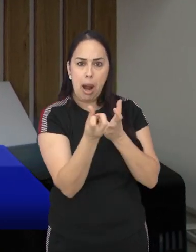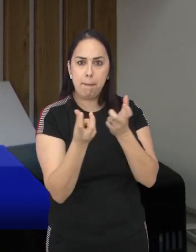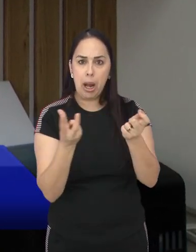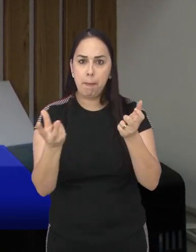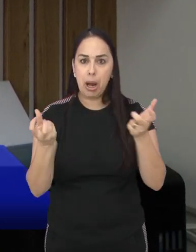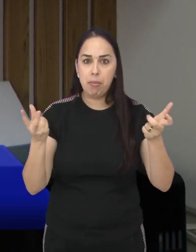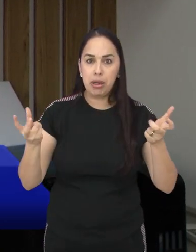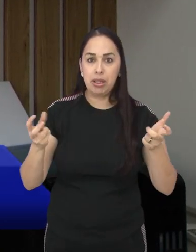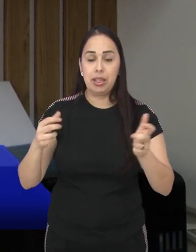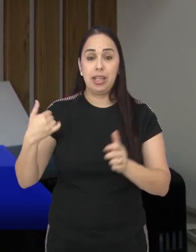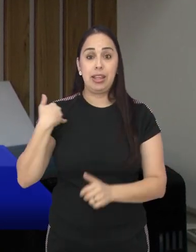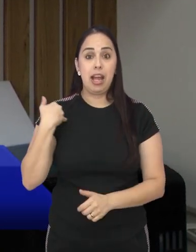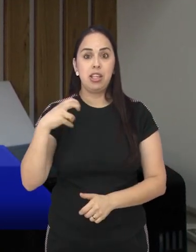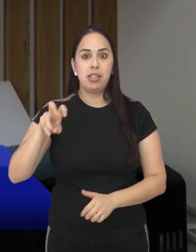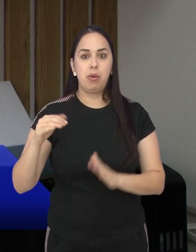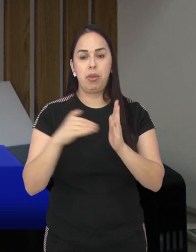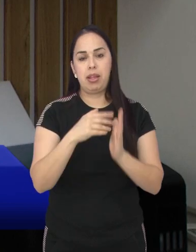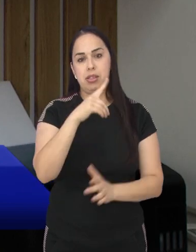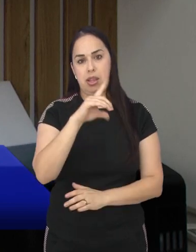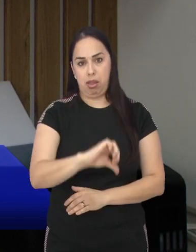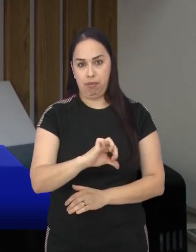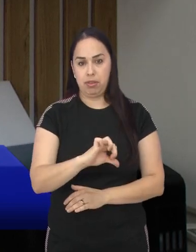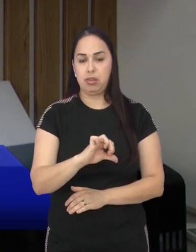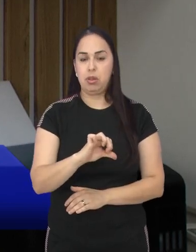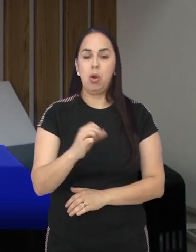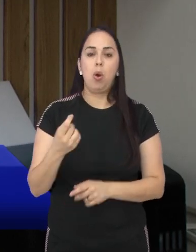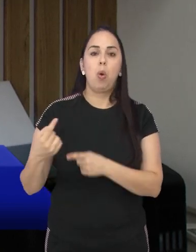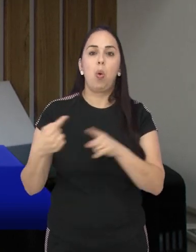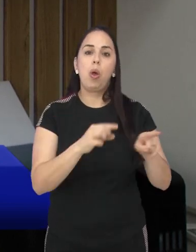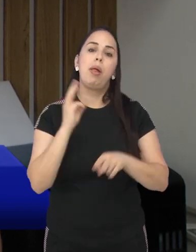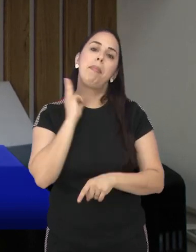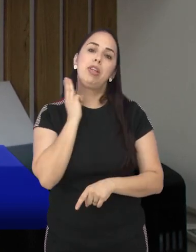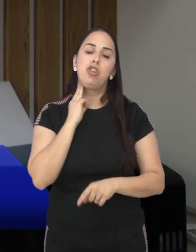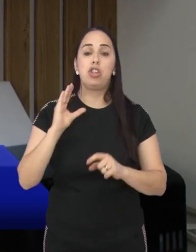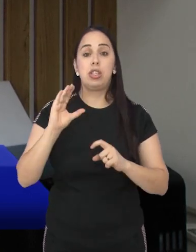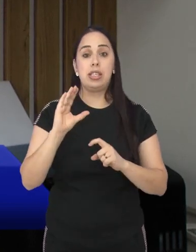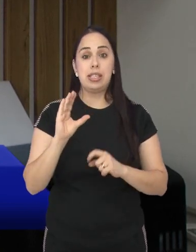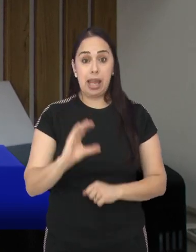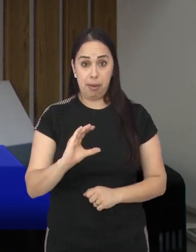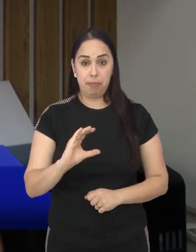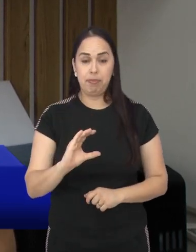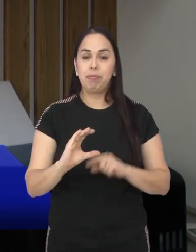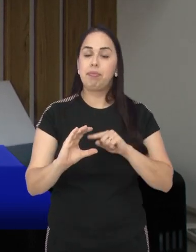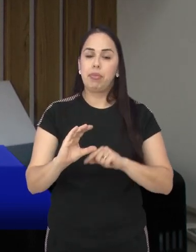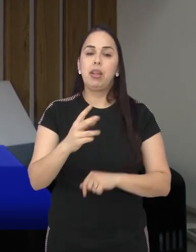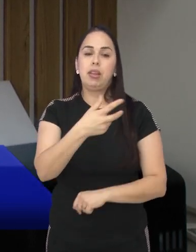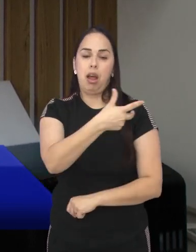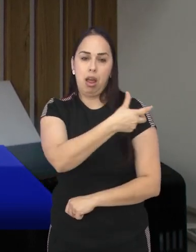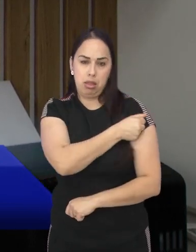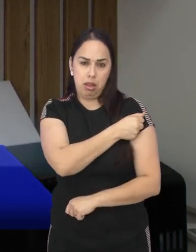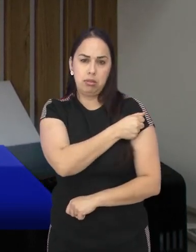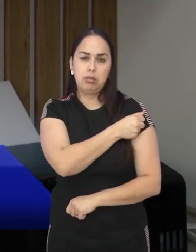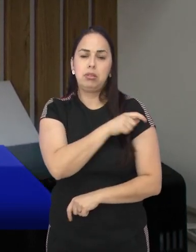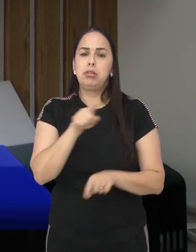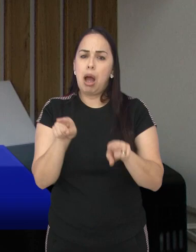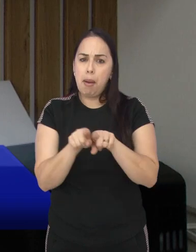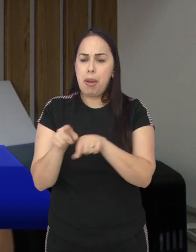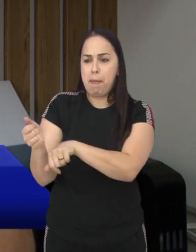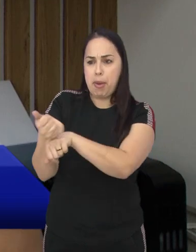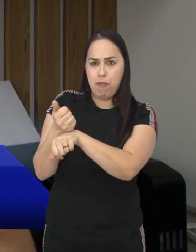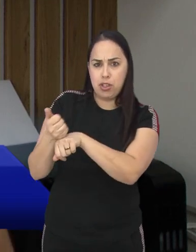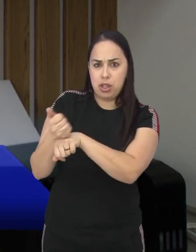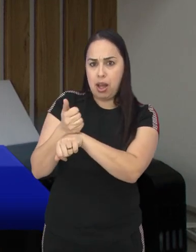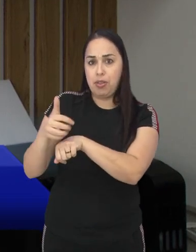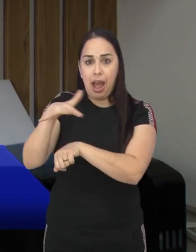crianças e adolescentes dos cinco aos 19 anos contra a meningite C essa vacina também está disponível para